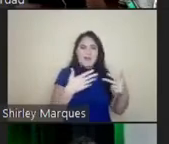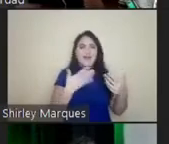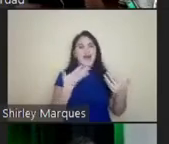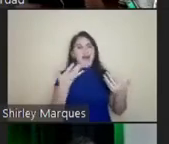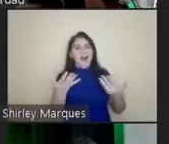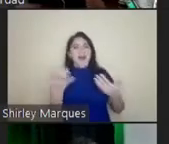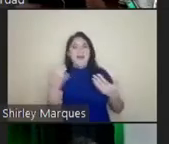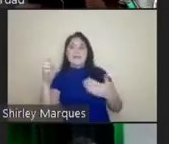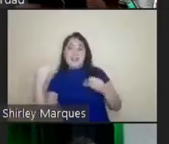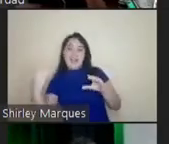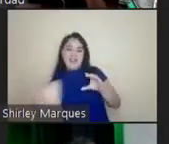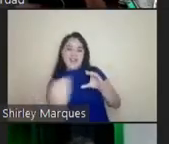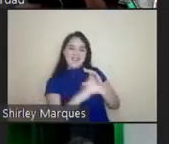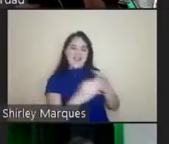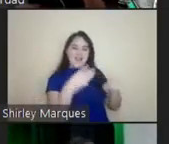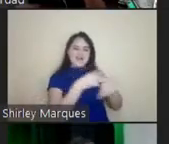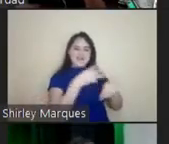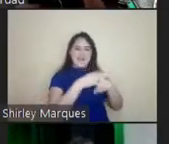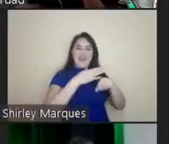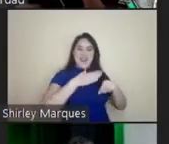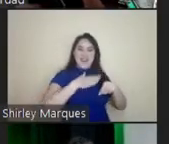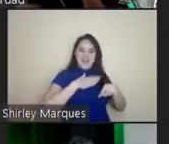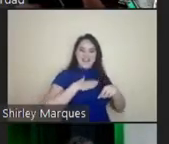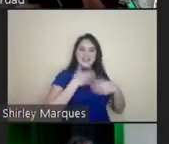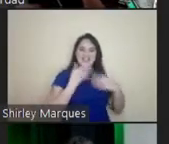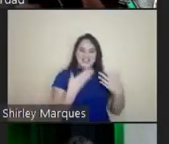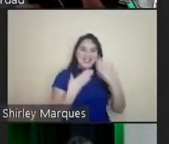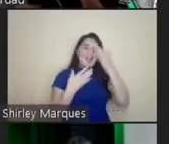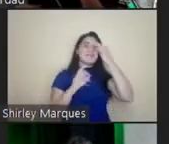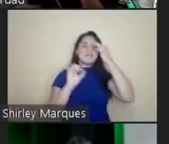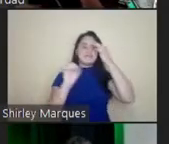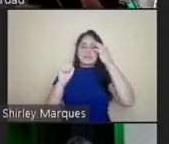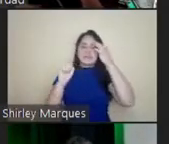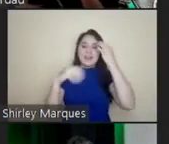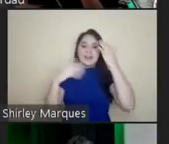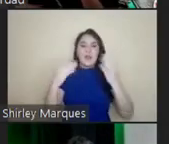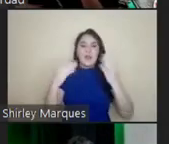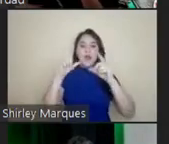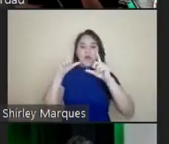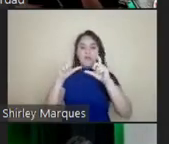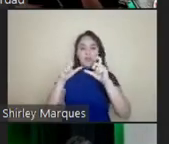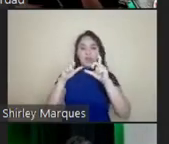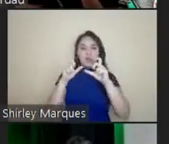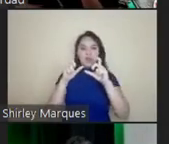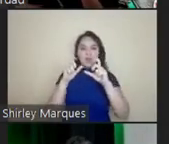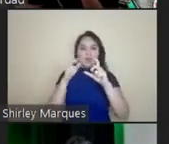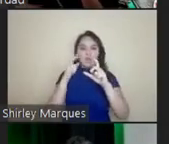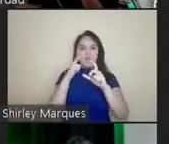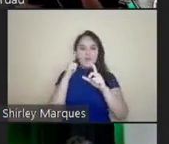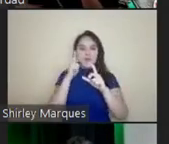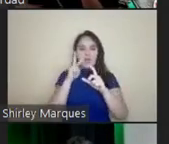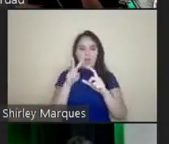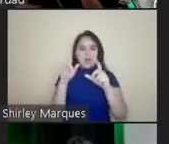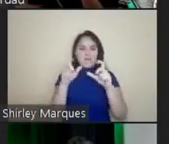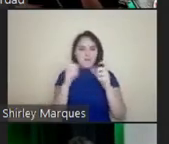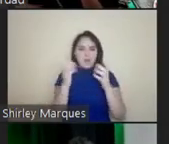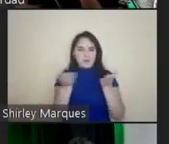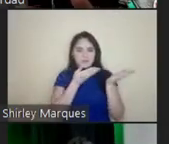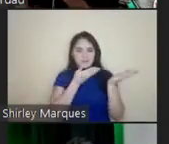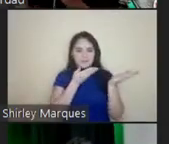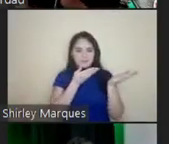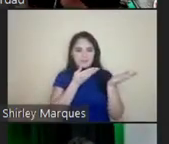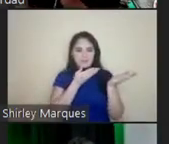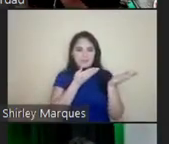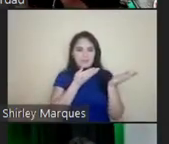É. Aí, assim, ó, essa fotografia é um mandacaruzinho com a Caruzinho numas frestas, assim.